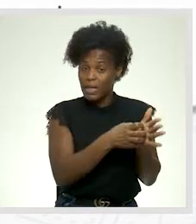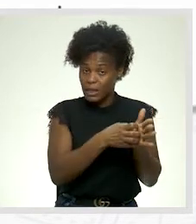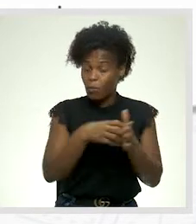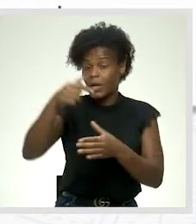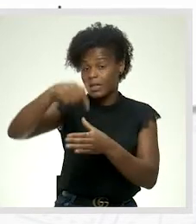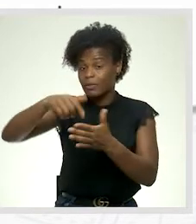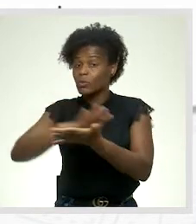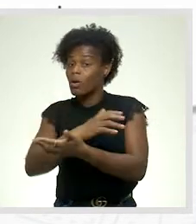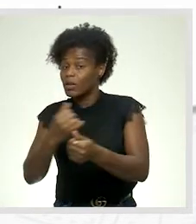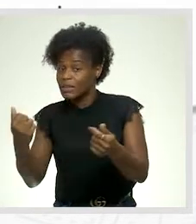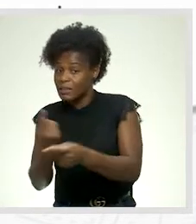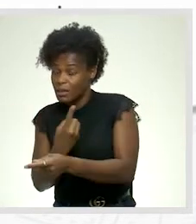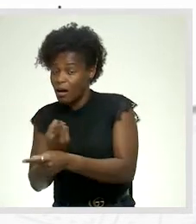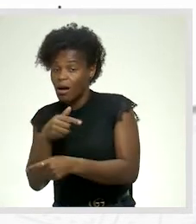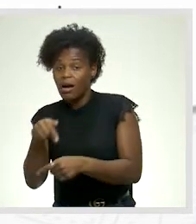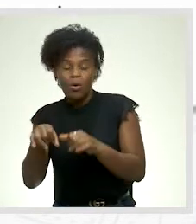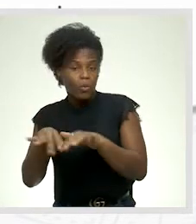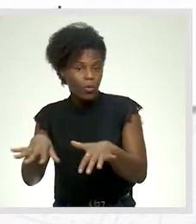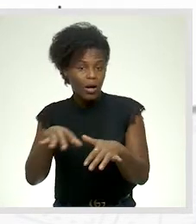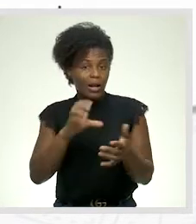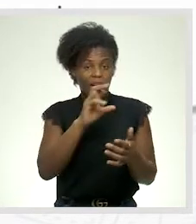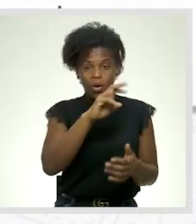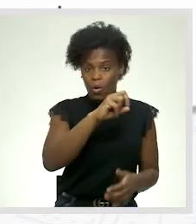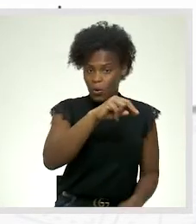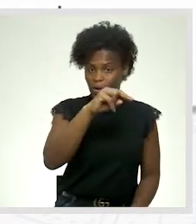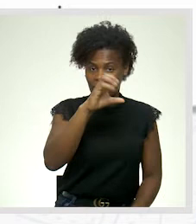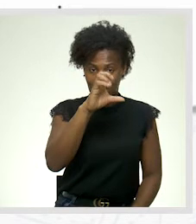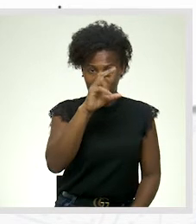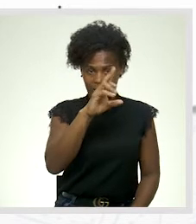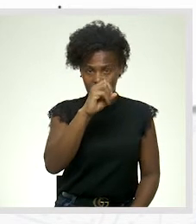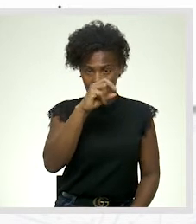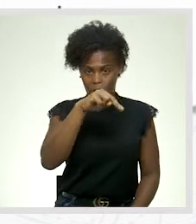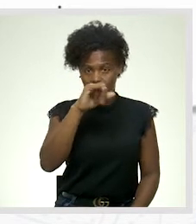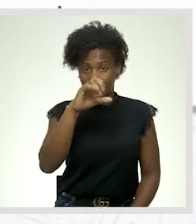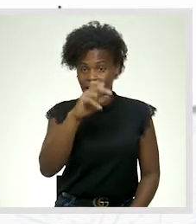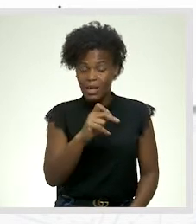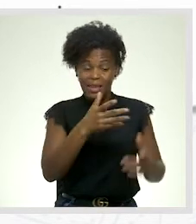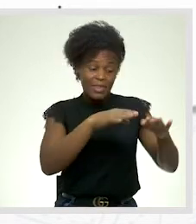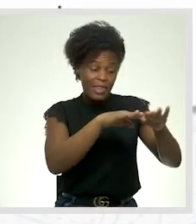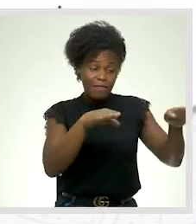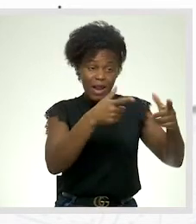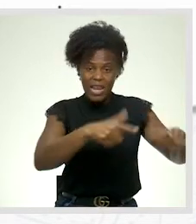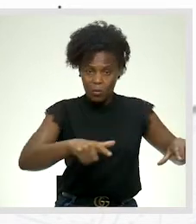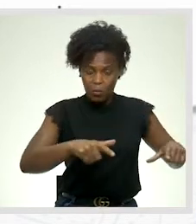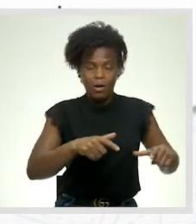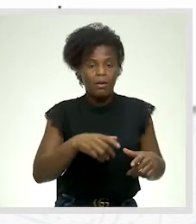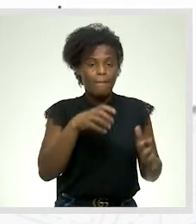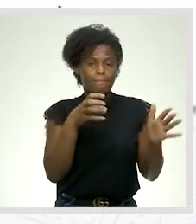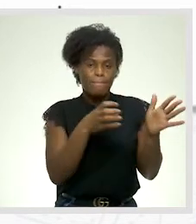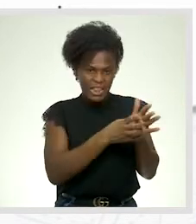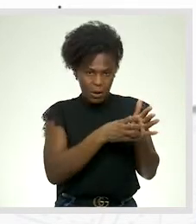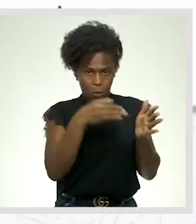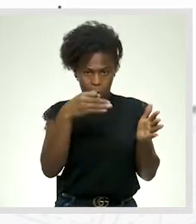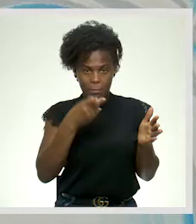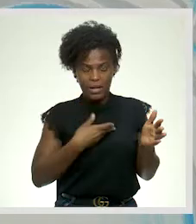dentro da notícia. E a crónica? Não, nada disso. Crónica faz o nível de língua um pouco padrão, porque ele